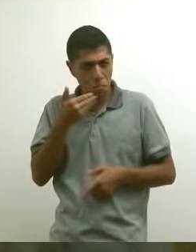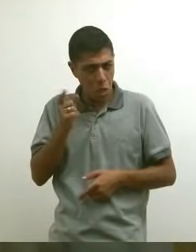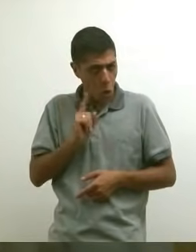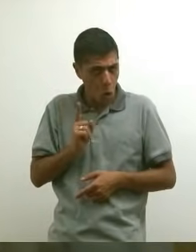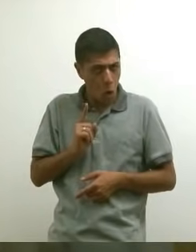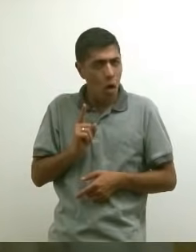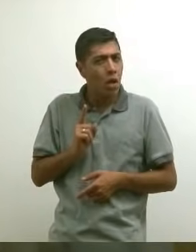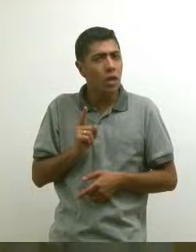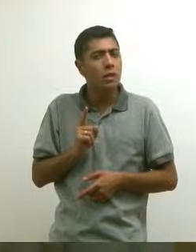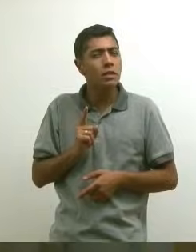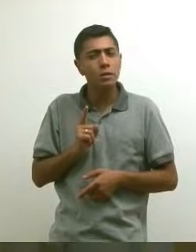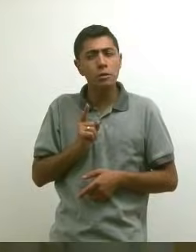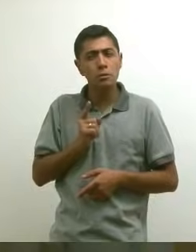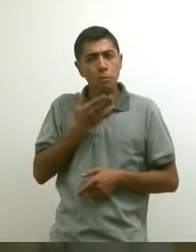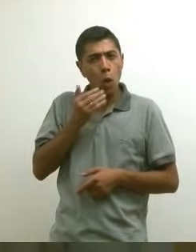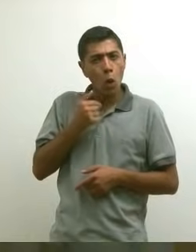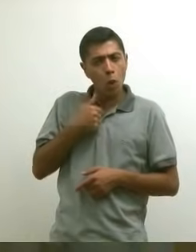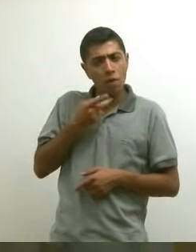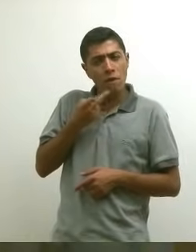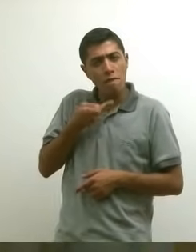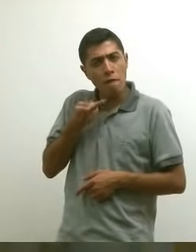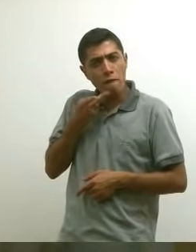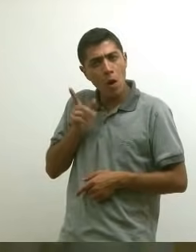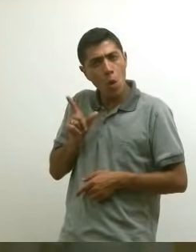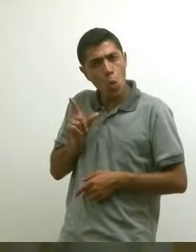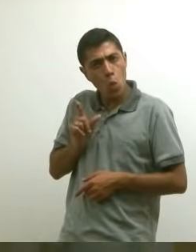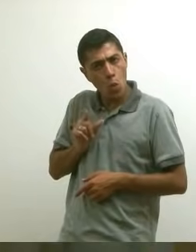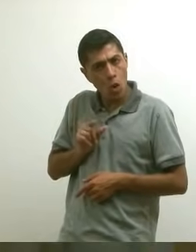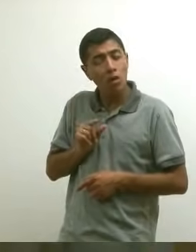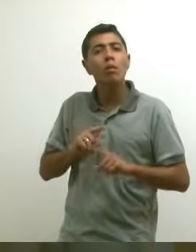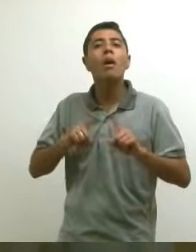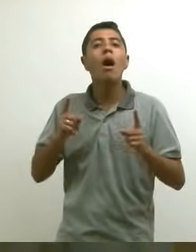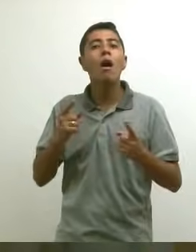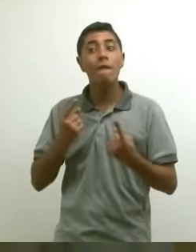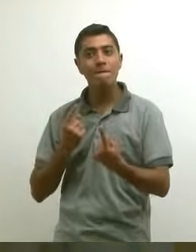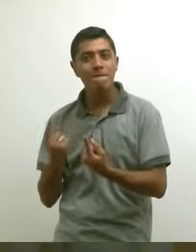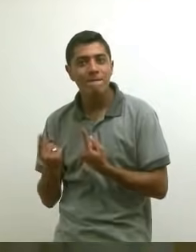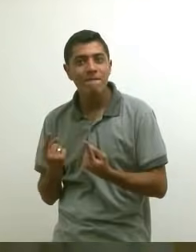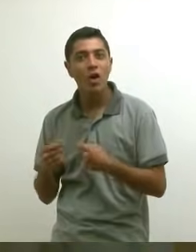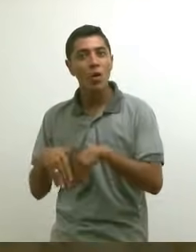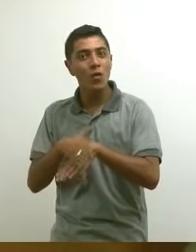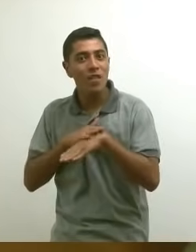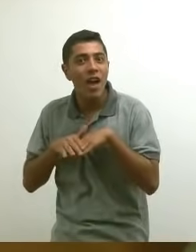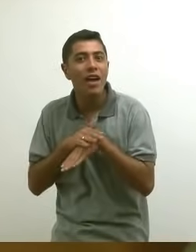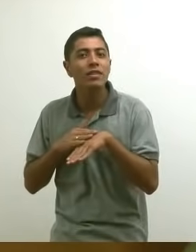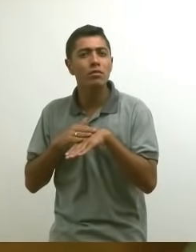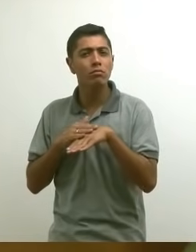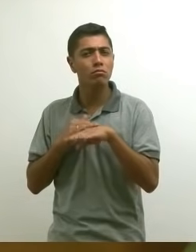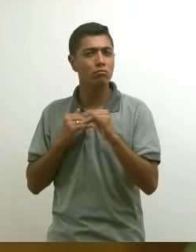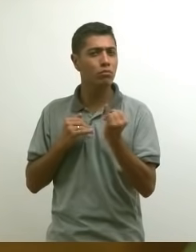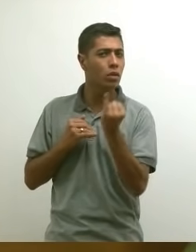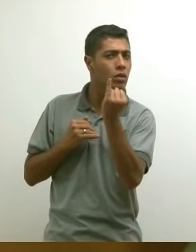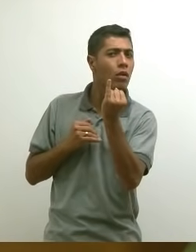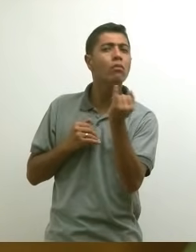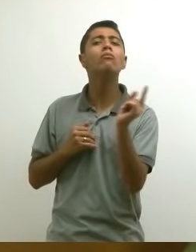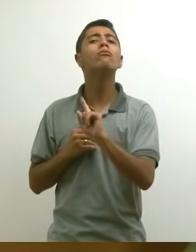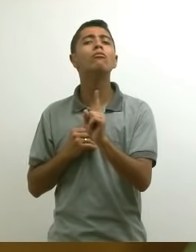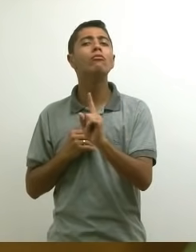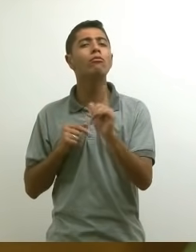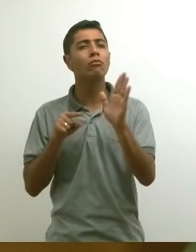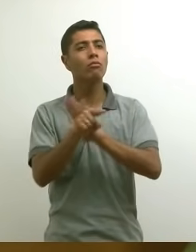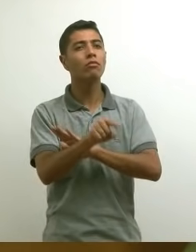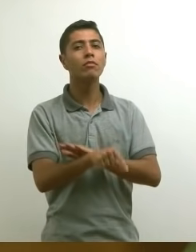crianças nessa relação ao mesmo a palavra de conversar com as crianças é muito interessante